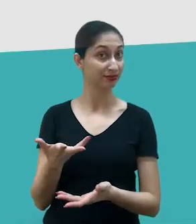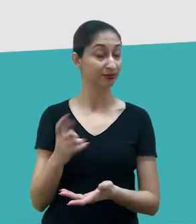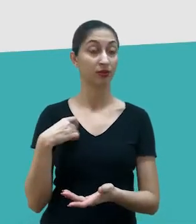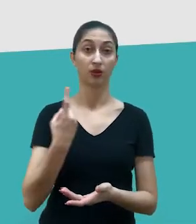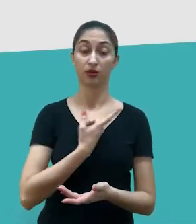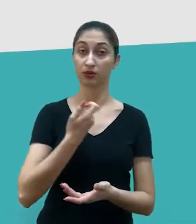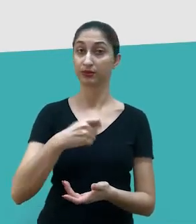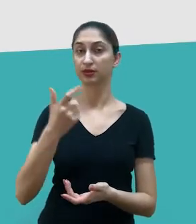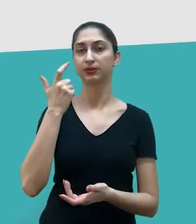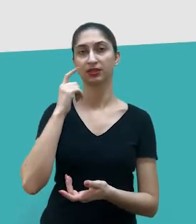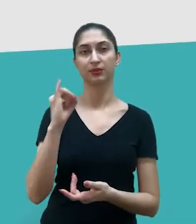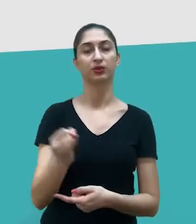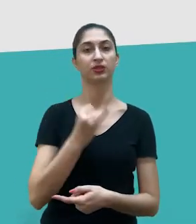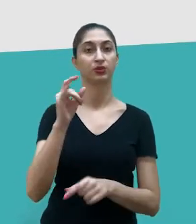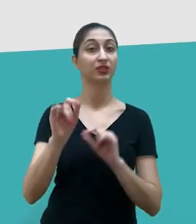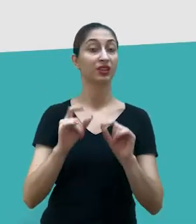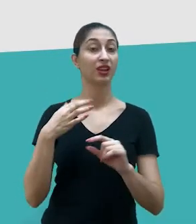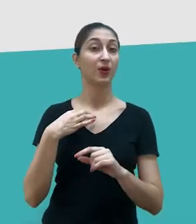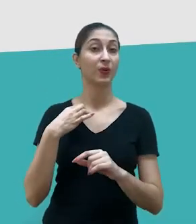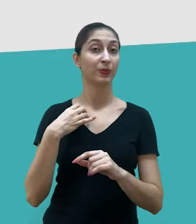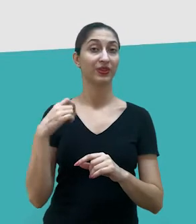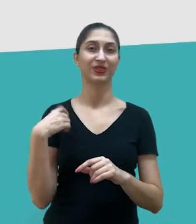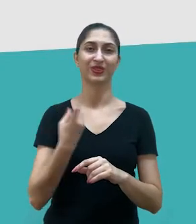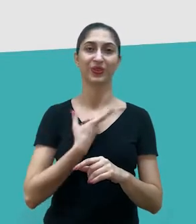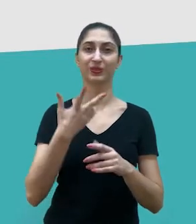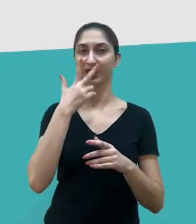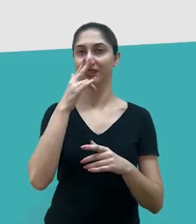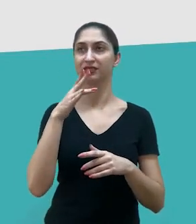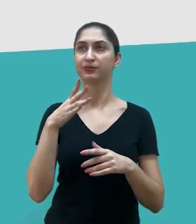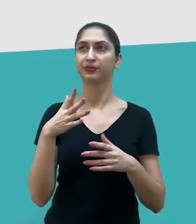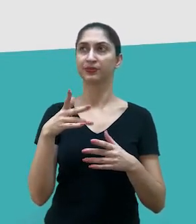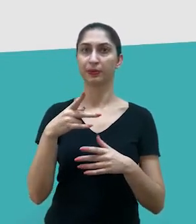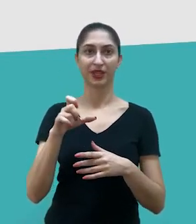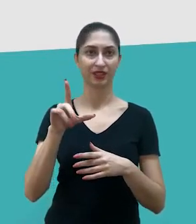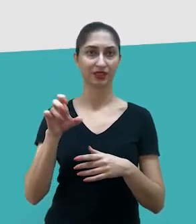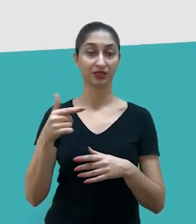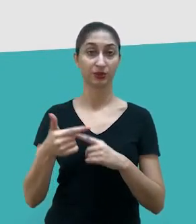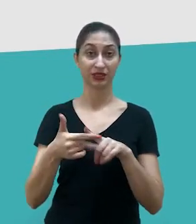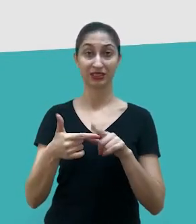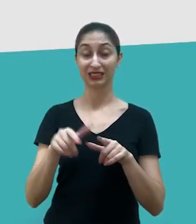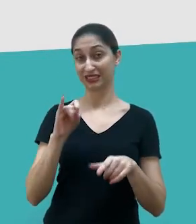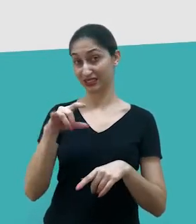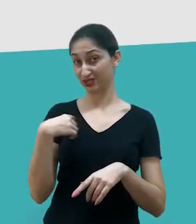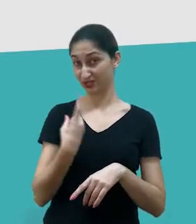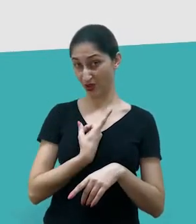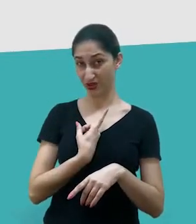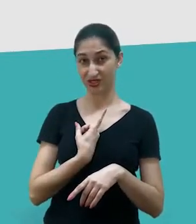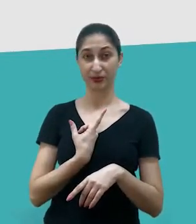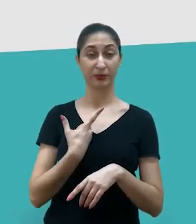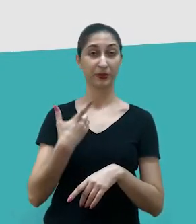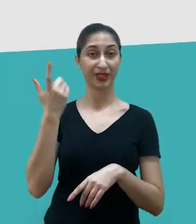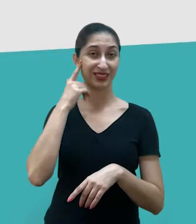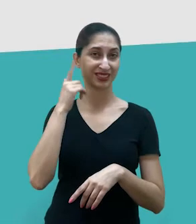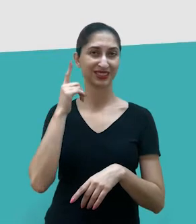pensar uma coisa muito importante. A roupa é a nossa segunda pele. Se a gente pensasse isso, a gente não ia tratar a roupa como